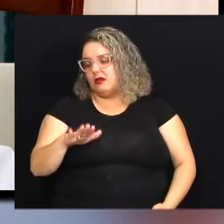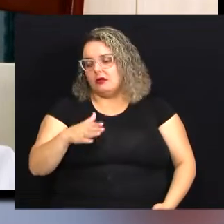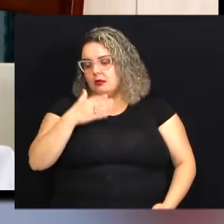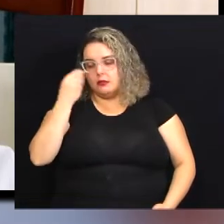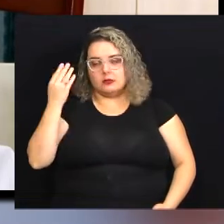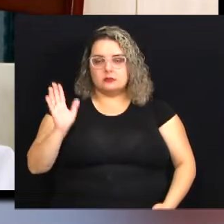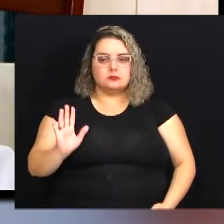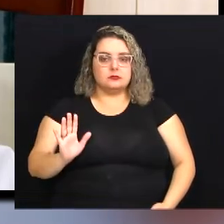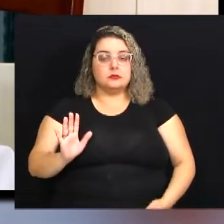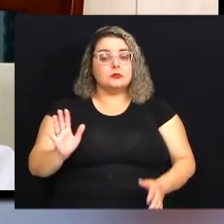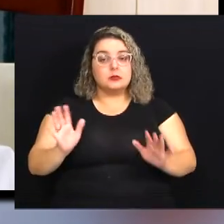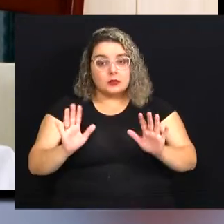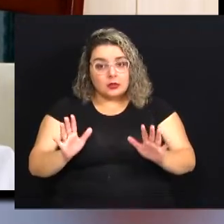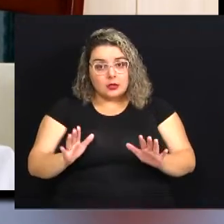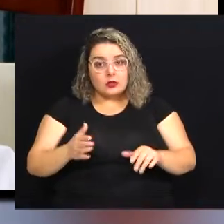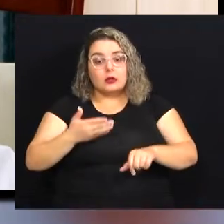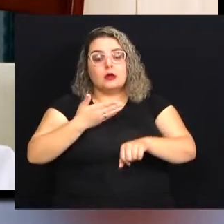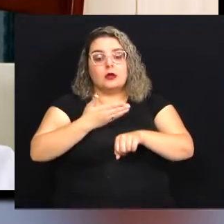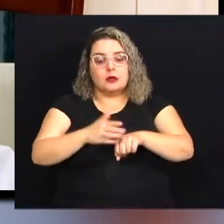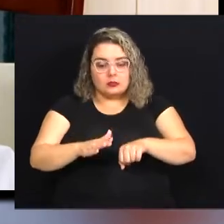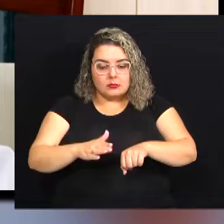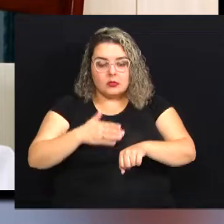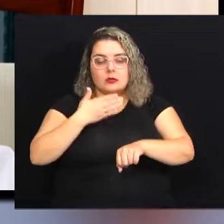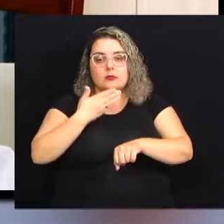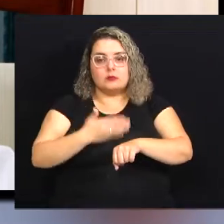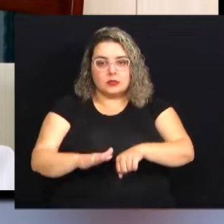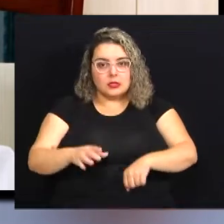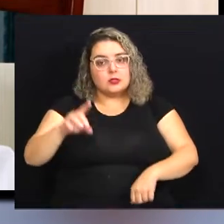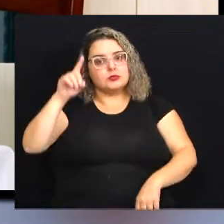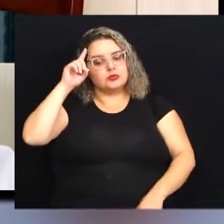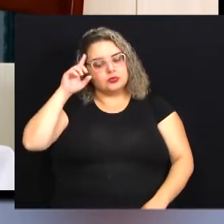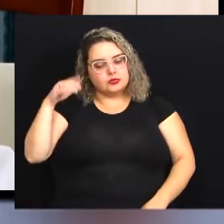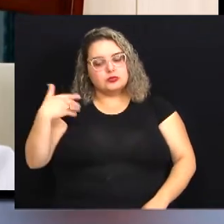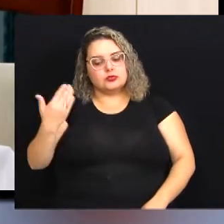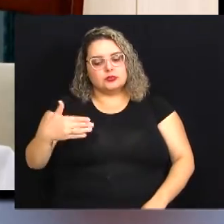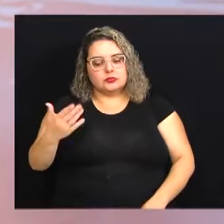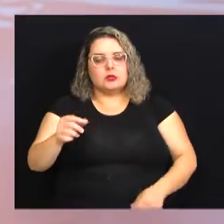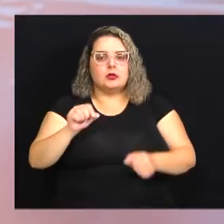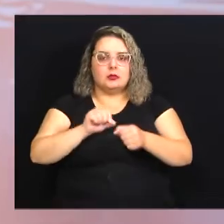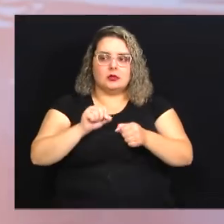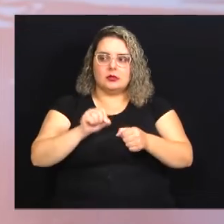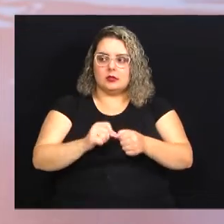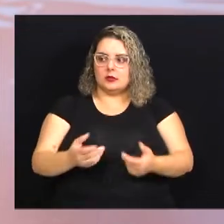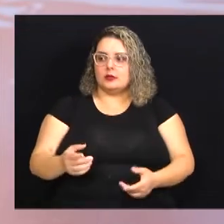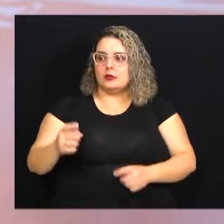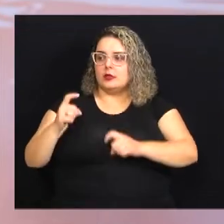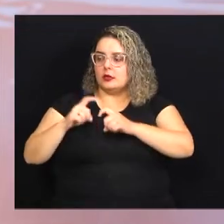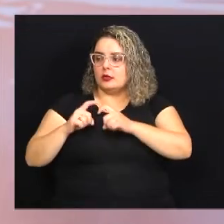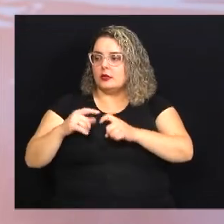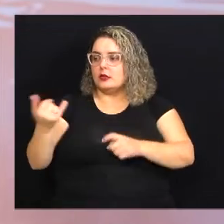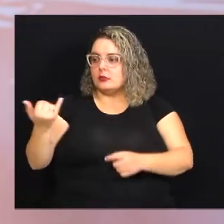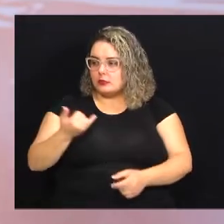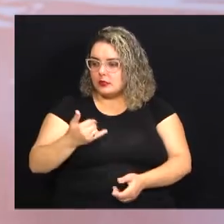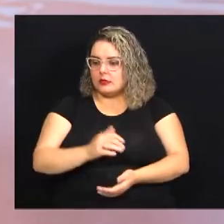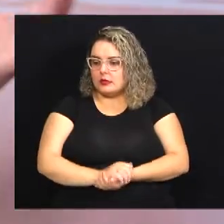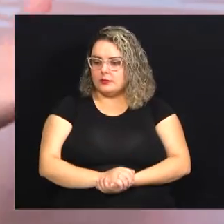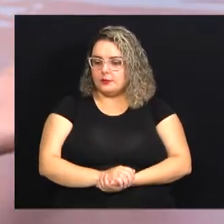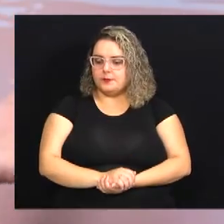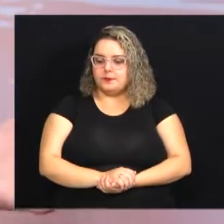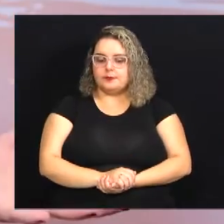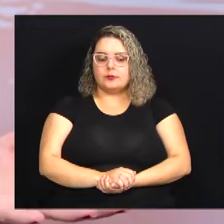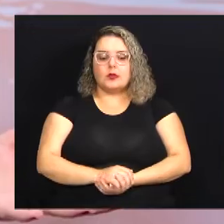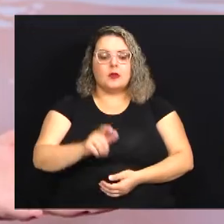esqueceu. Então, é uma prática diária que ela tem que fazer. E doutora, me fala uma coisa, a pessoa já